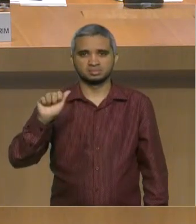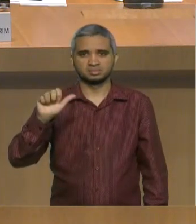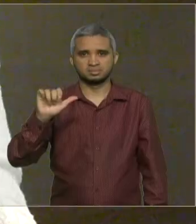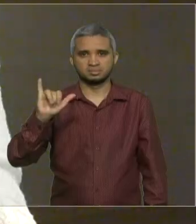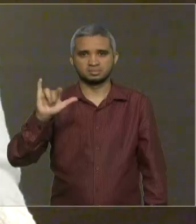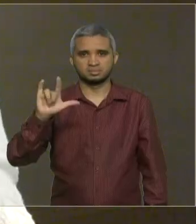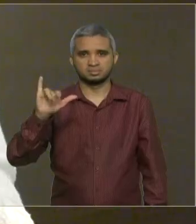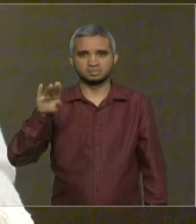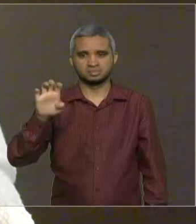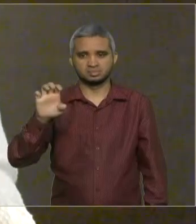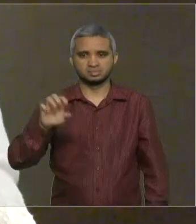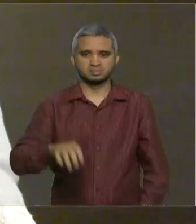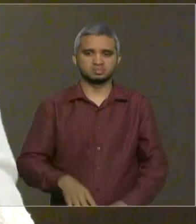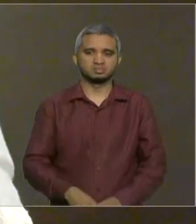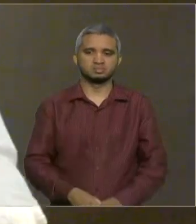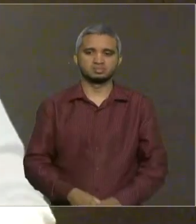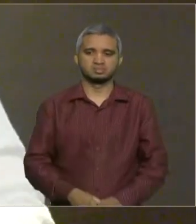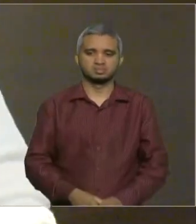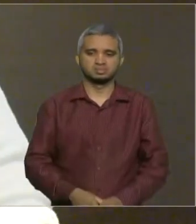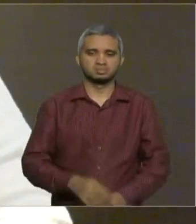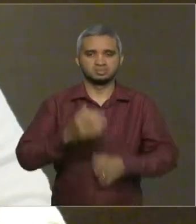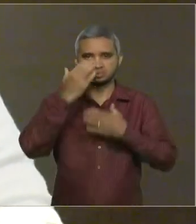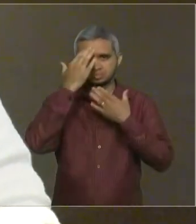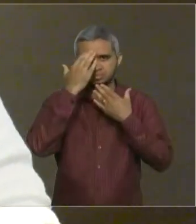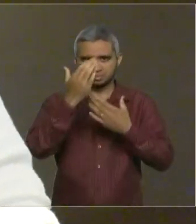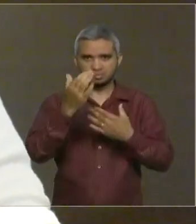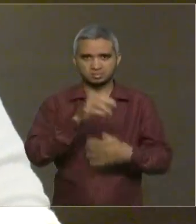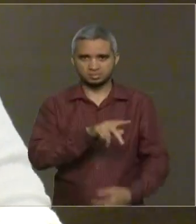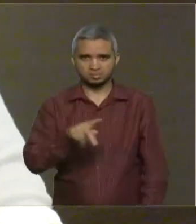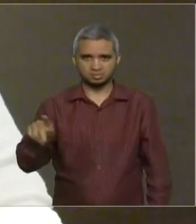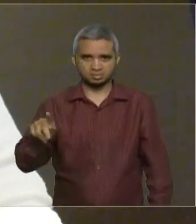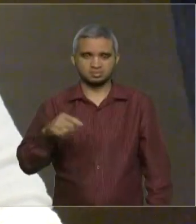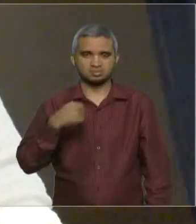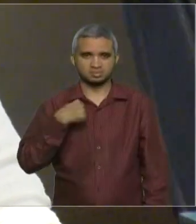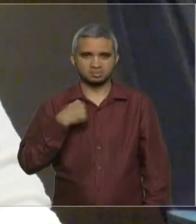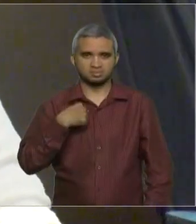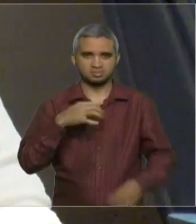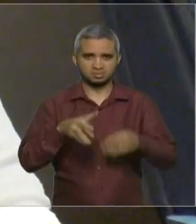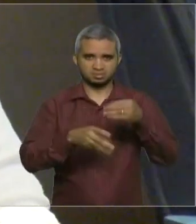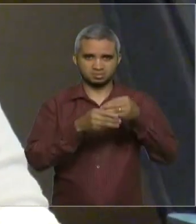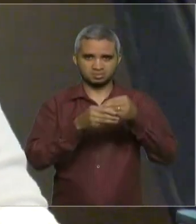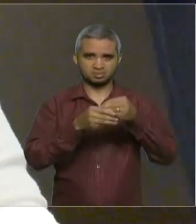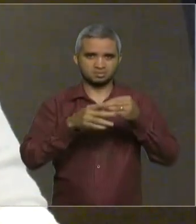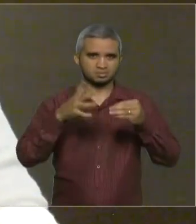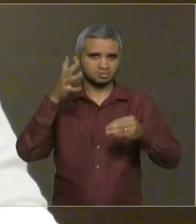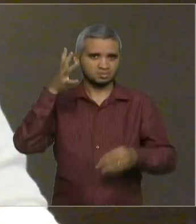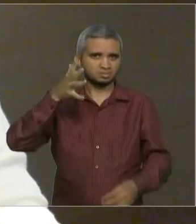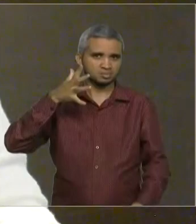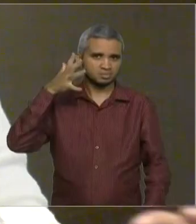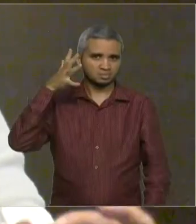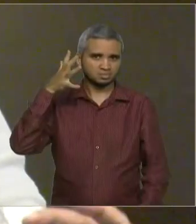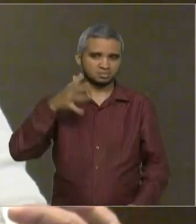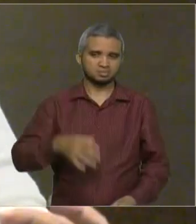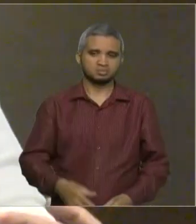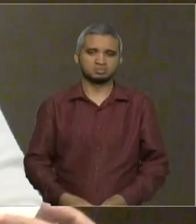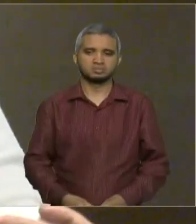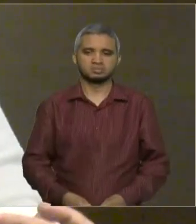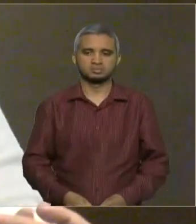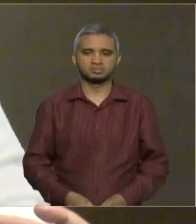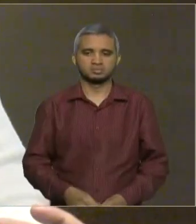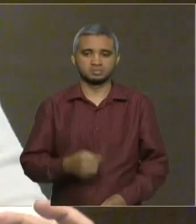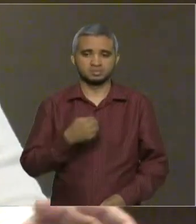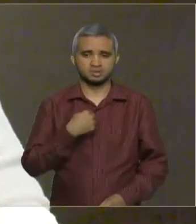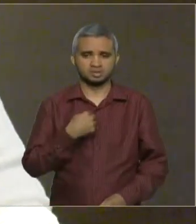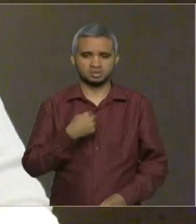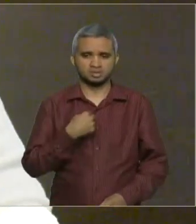Presidente, obrigado por me permitir falar o que, na verdade, eu gostaria muito já ter